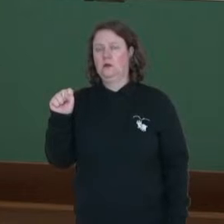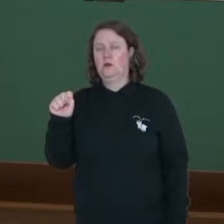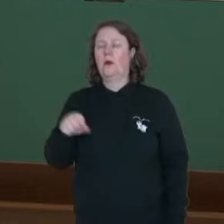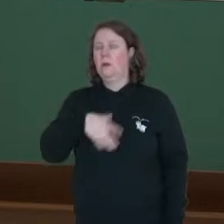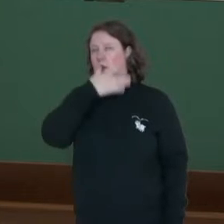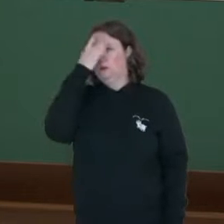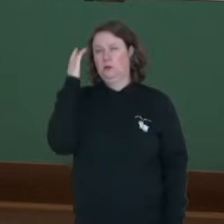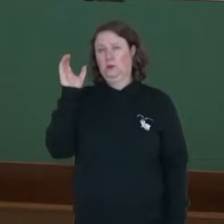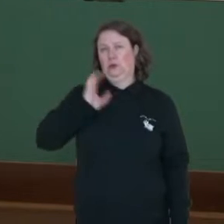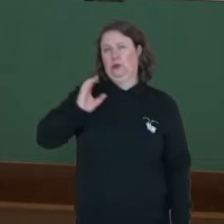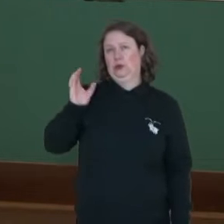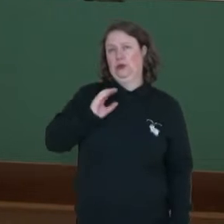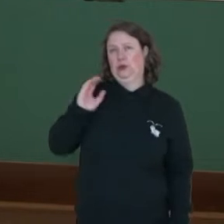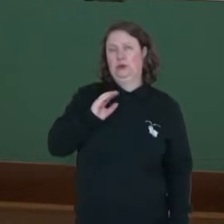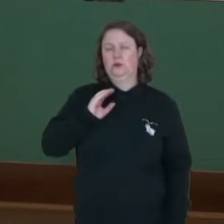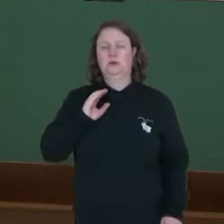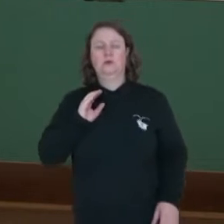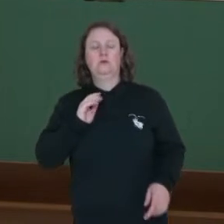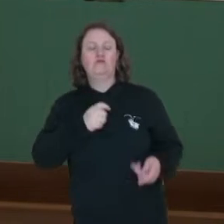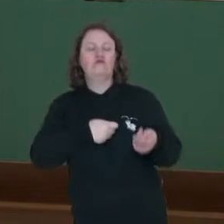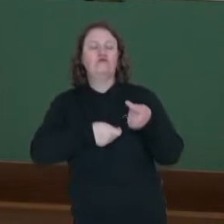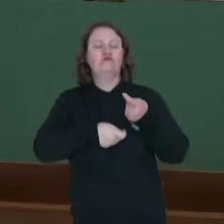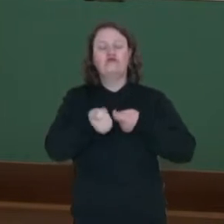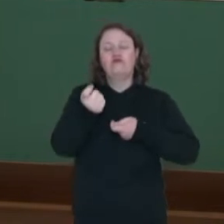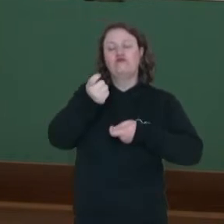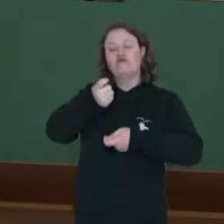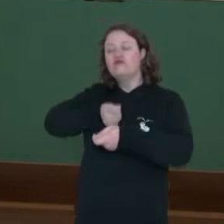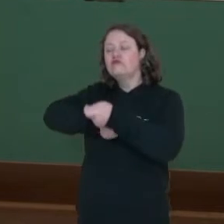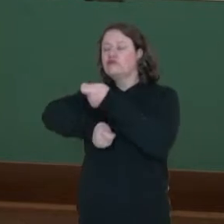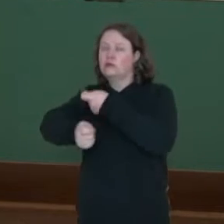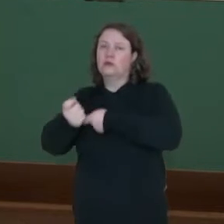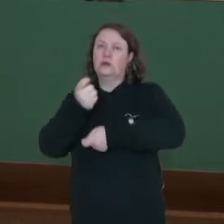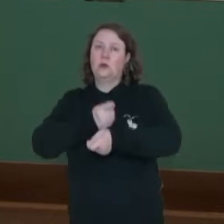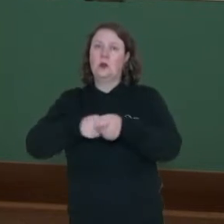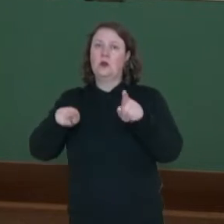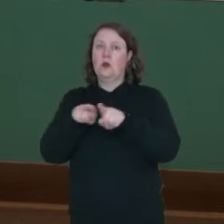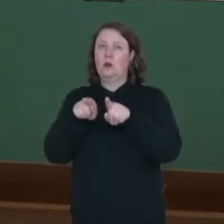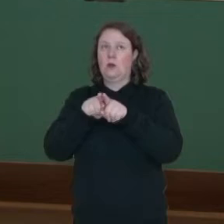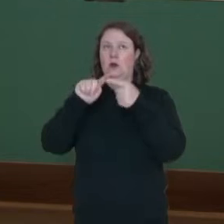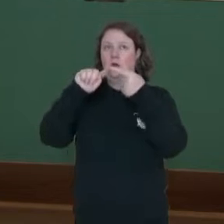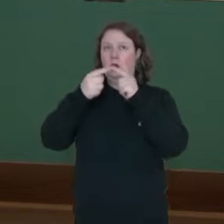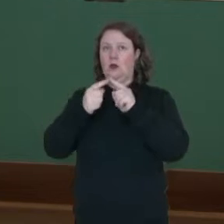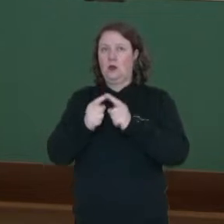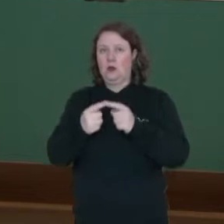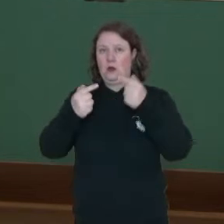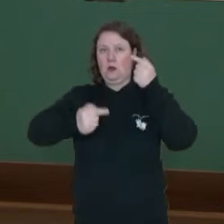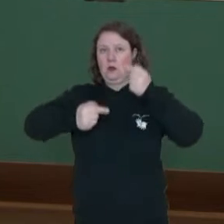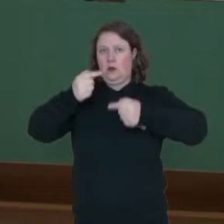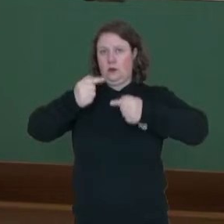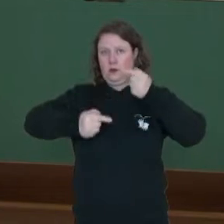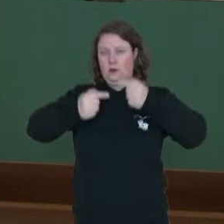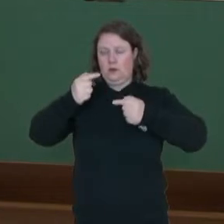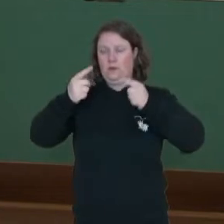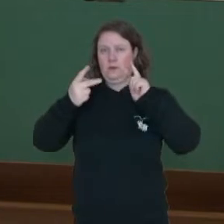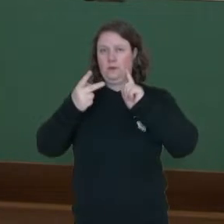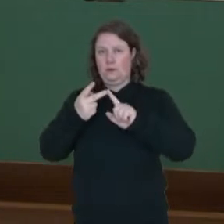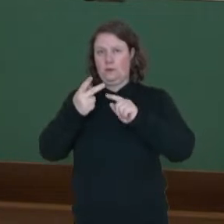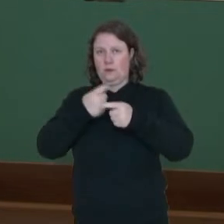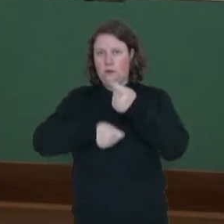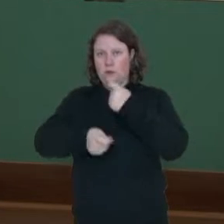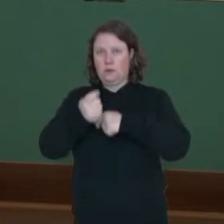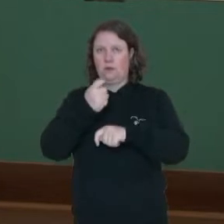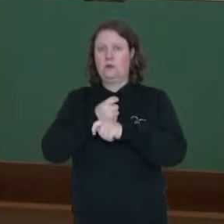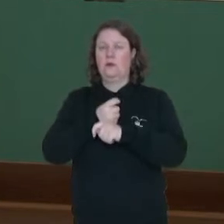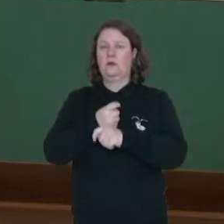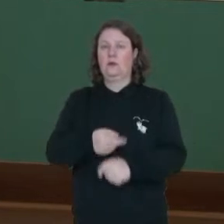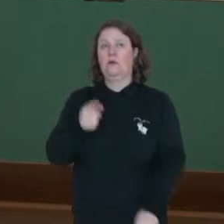essa alternância, essa relação que vai ter com a política e a economia, né? E o café assume a